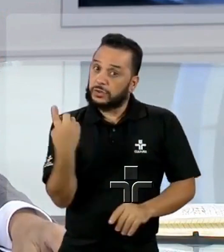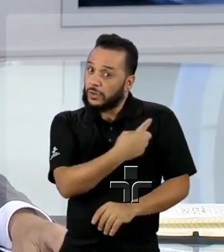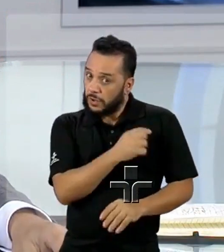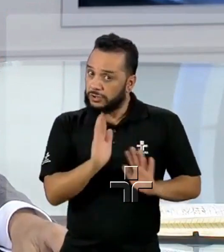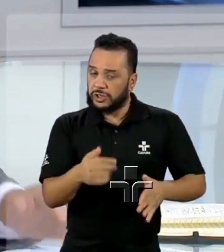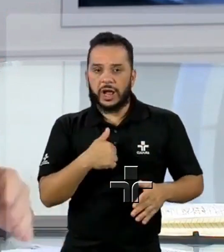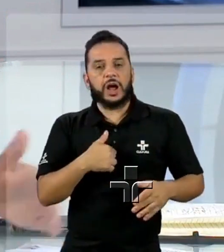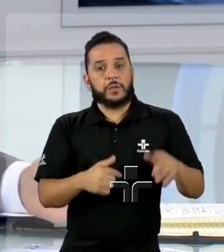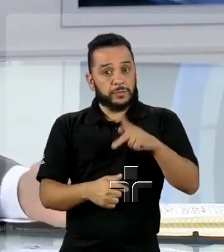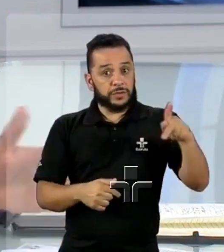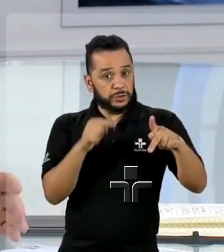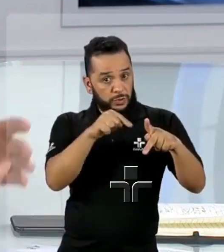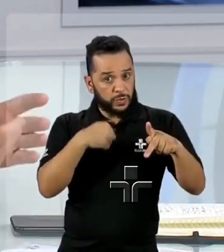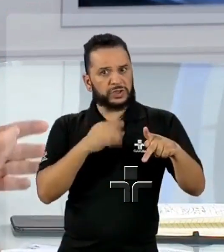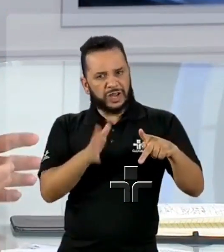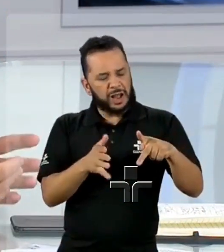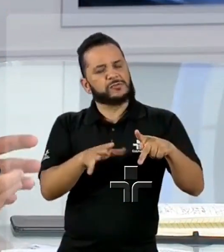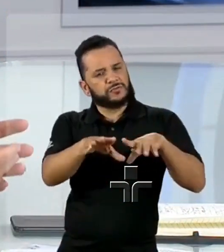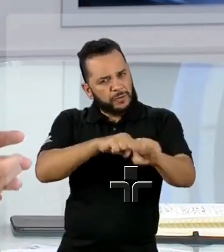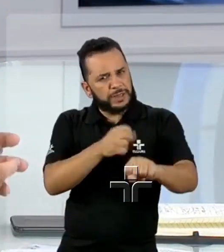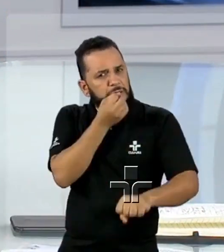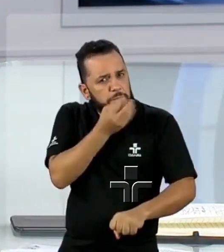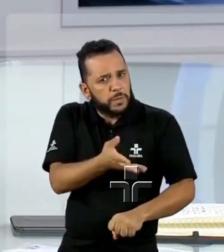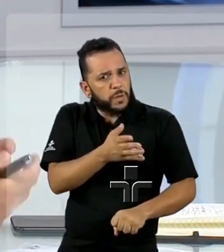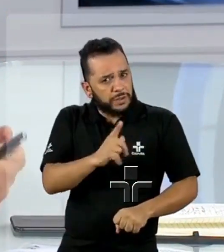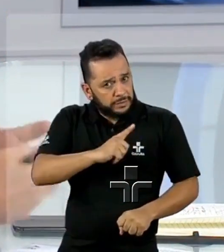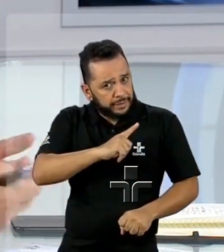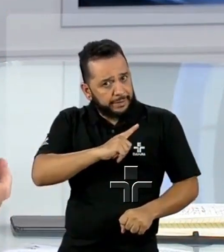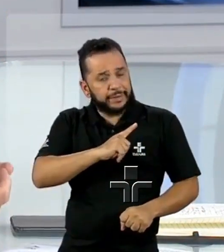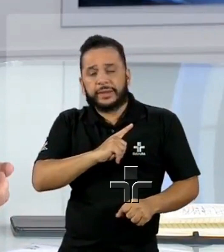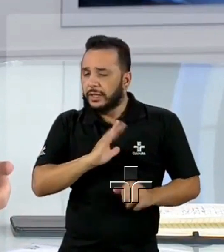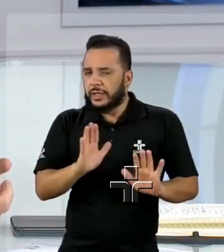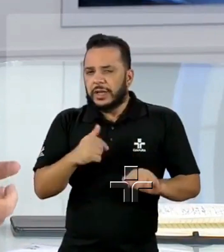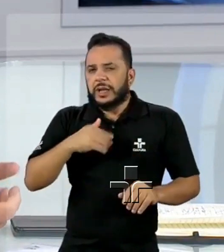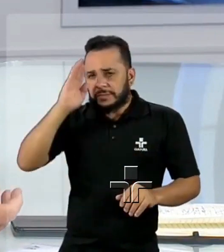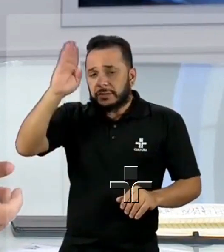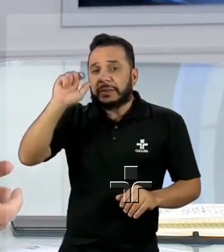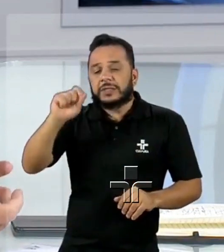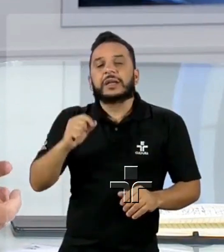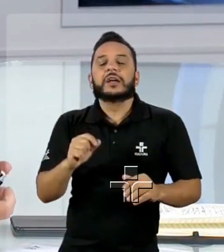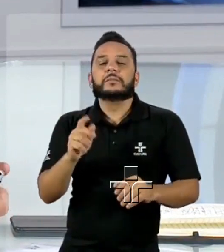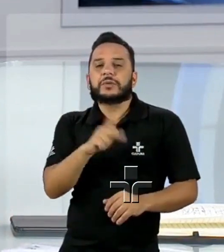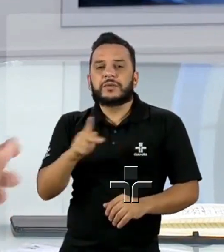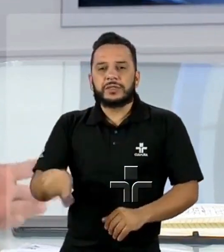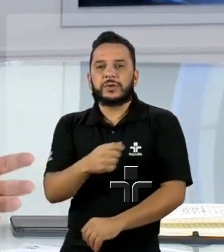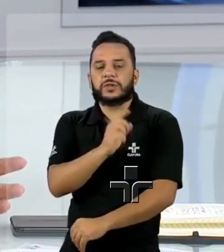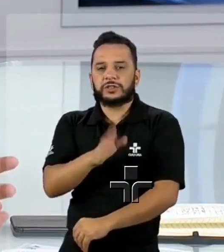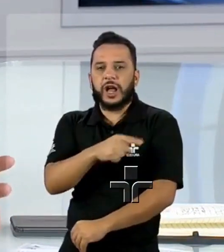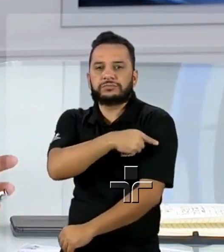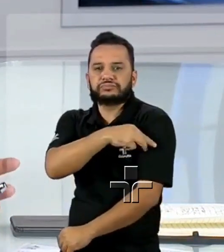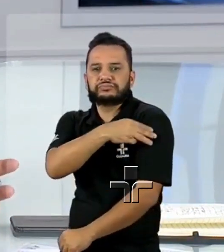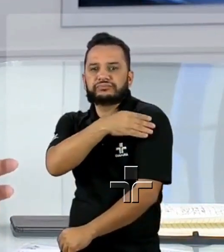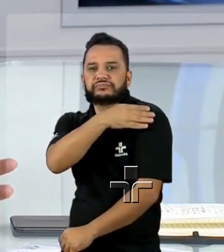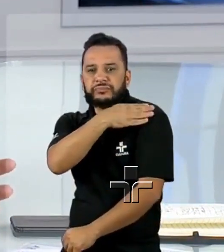esse educador, mas hoje o educador, e principalmente os nossos colegas de ensino fundamental e médio, são figuras bem